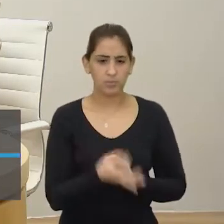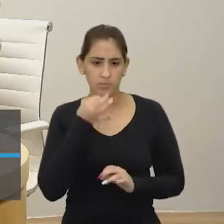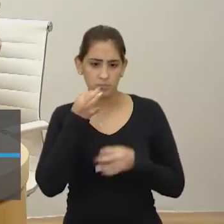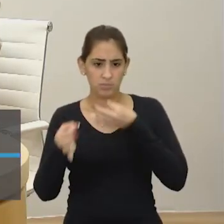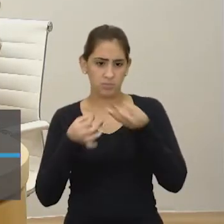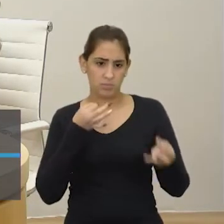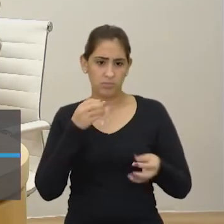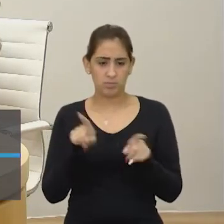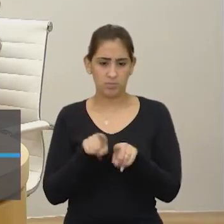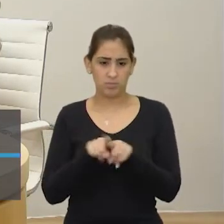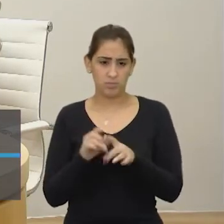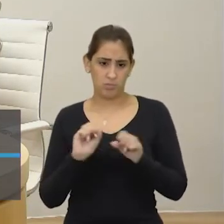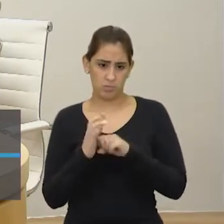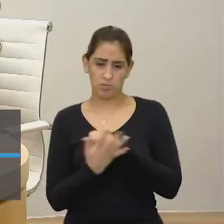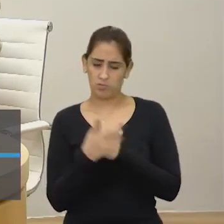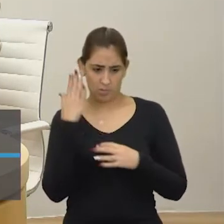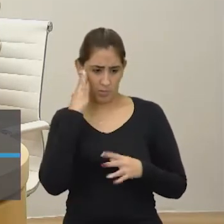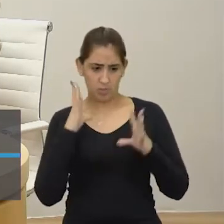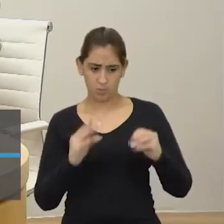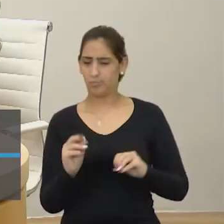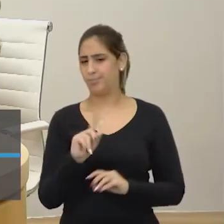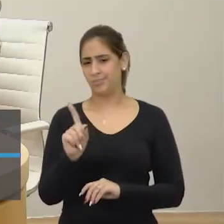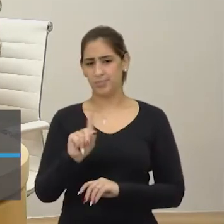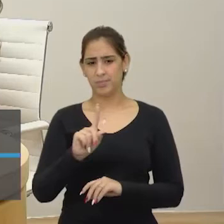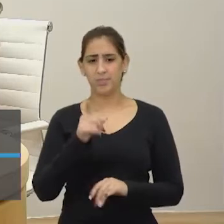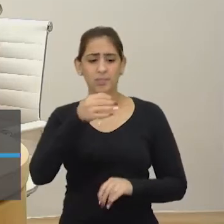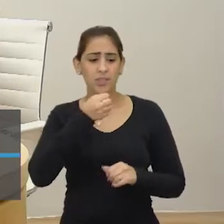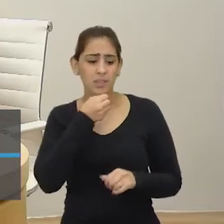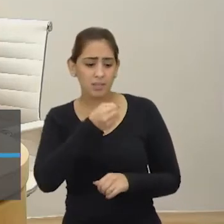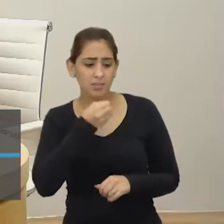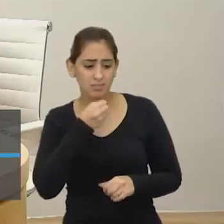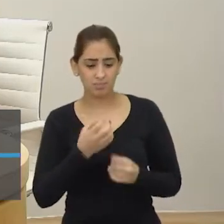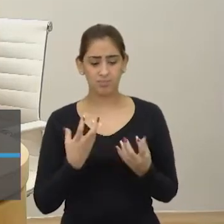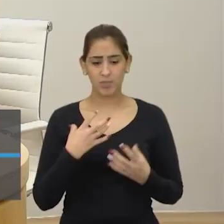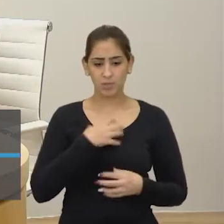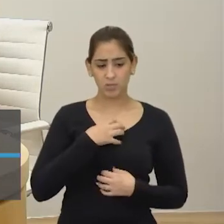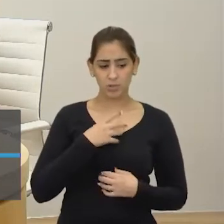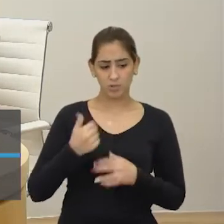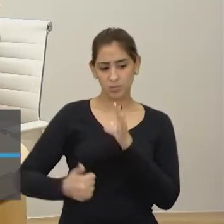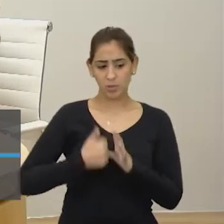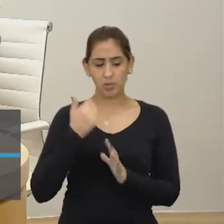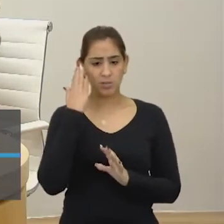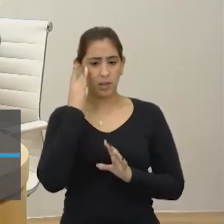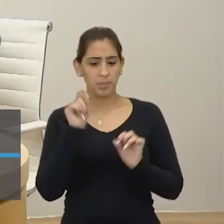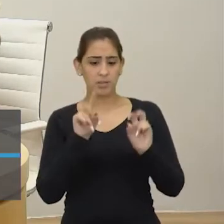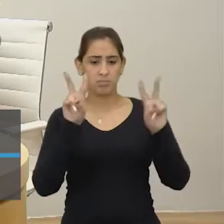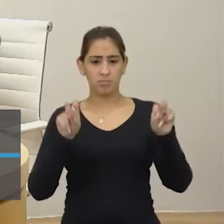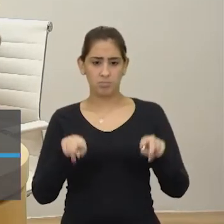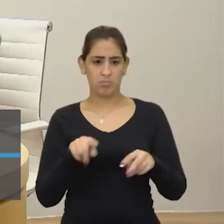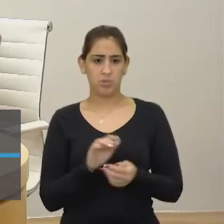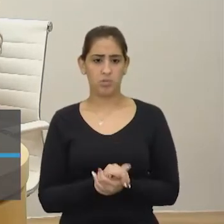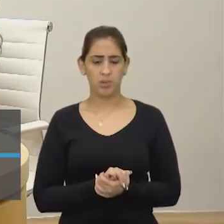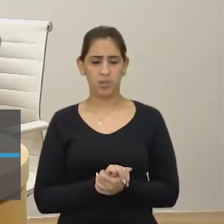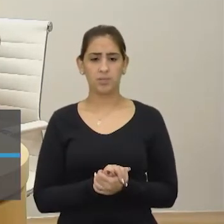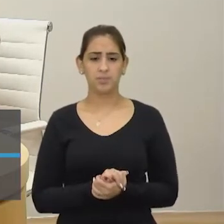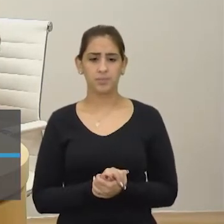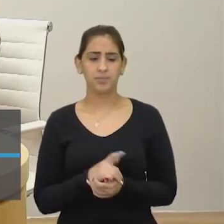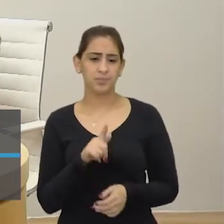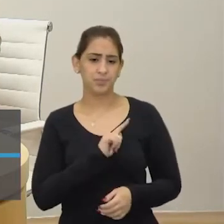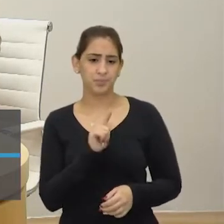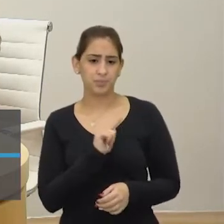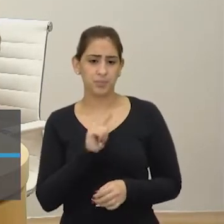Aprofundando. Ou seja, sabemos tudo? Não. E a reportagem é uma maneira maravilhosa de saber sobre o assunto, tá certo? Ou seja, temos